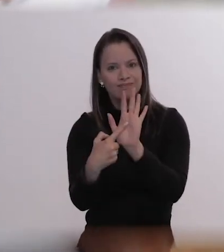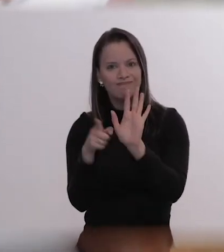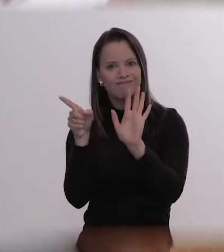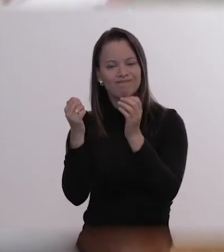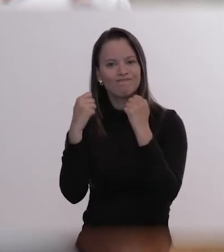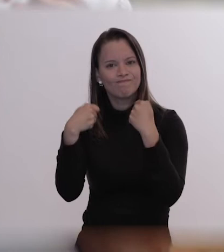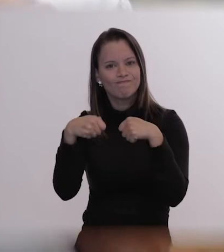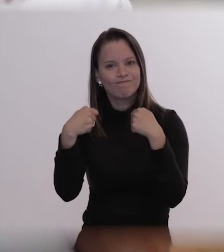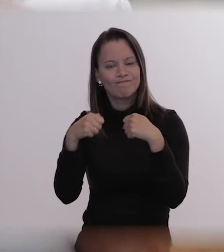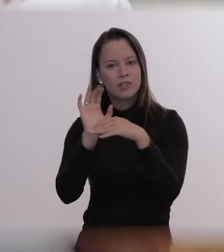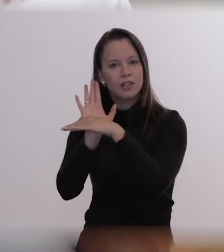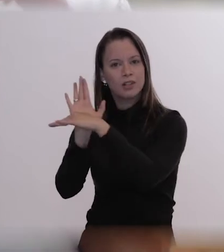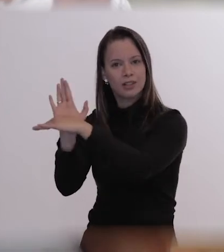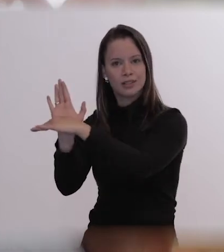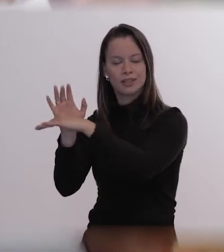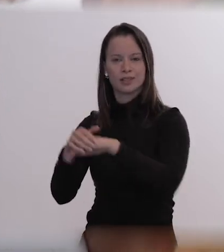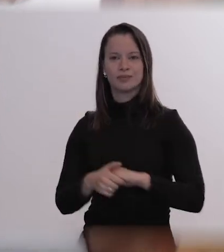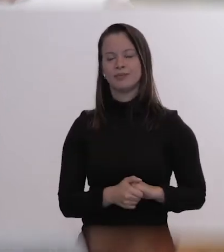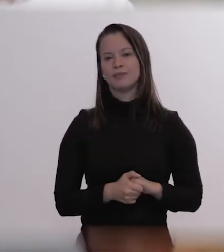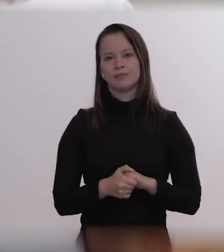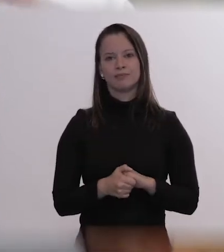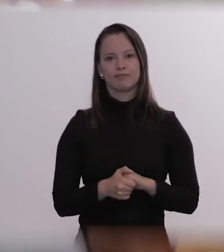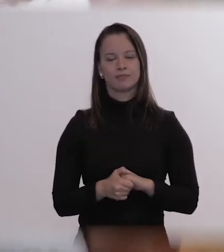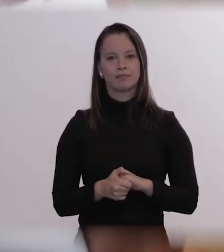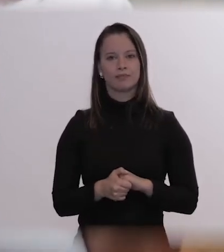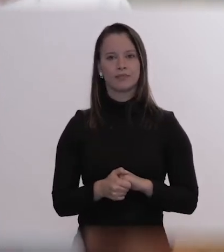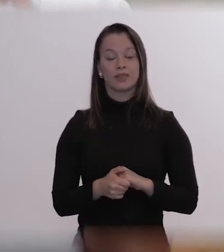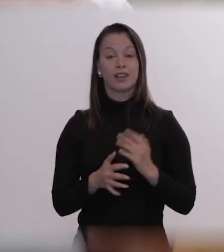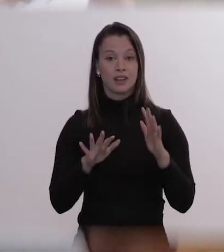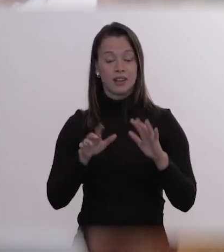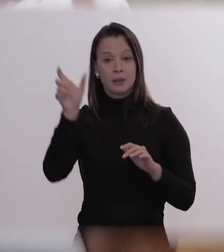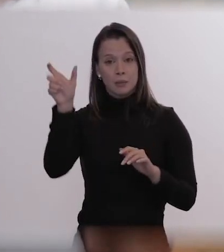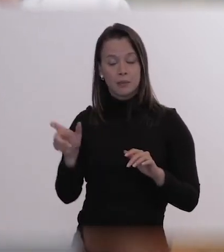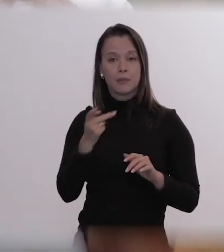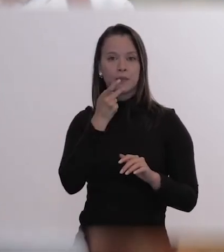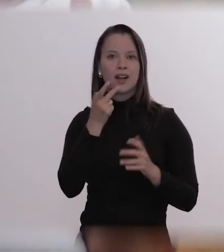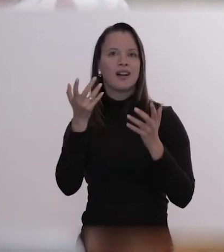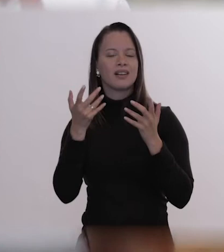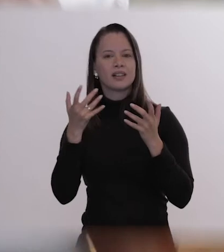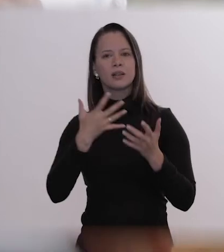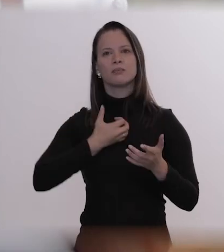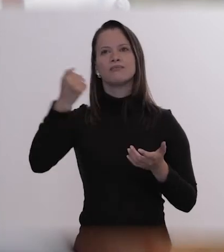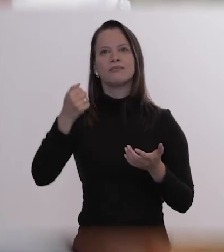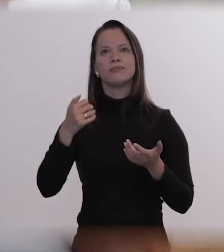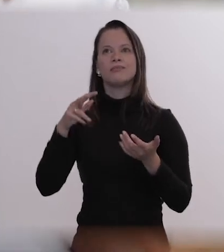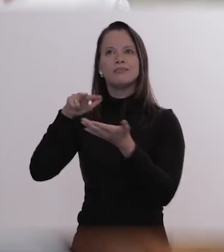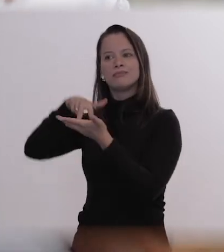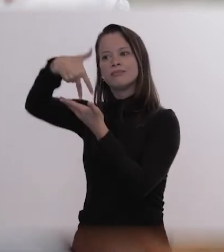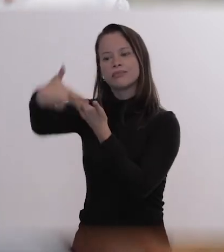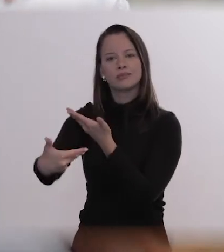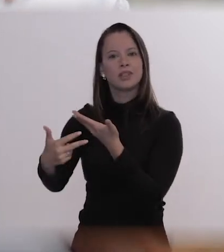ajuda. Quando fala que quer se matar, que quer fazer, que vai pular, é porque ela está